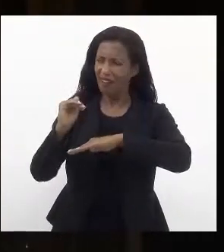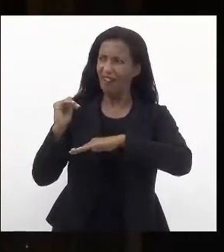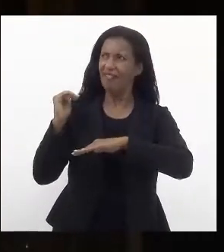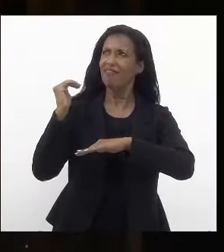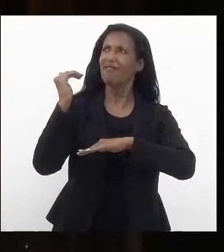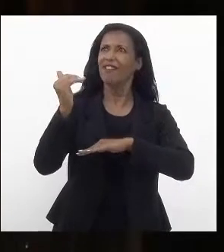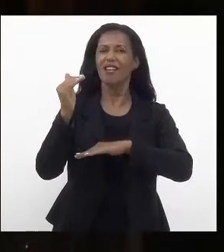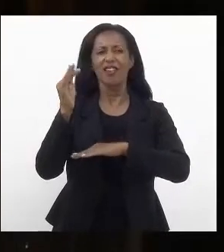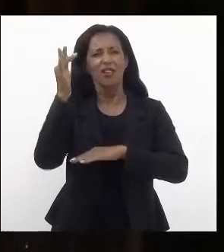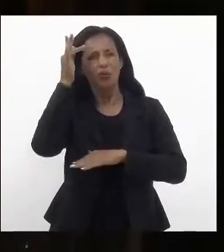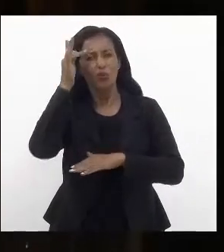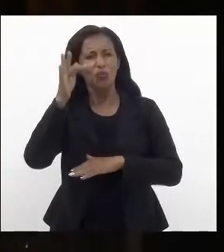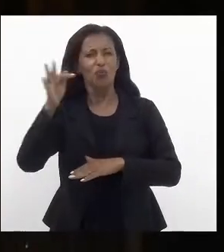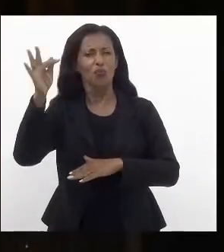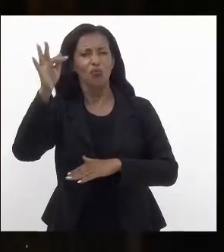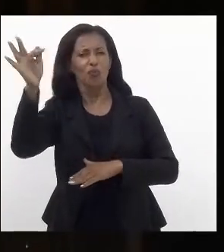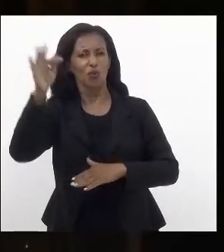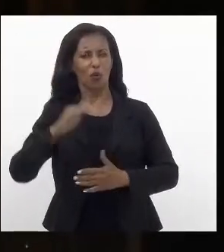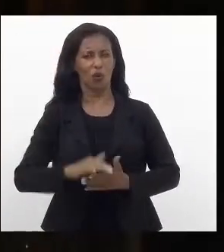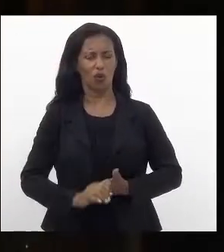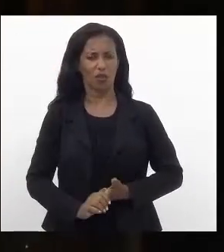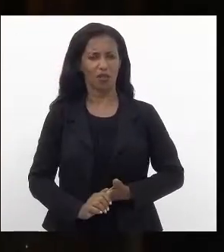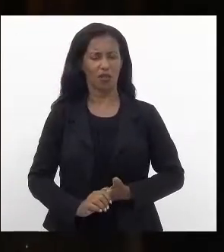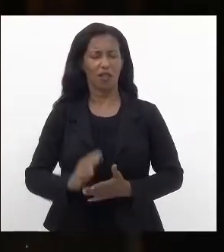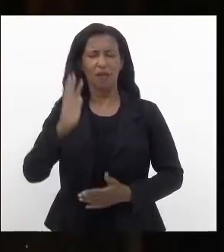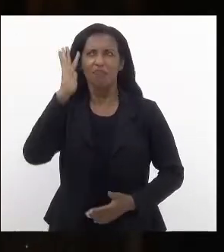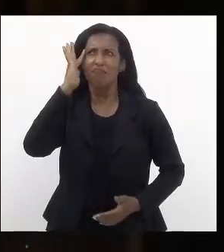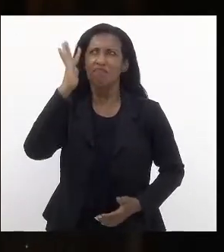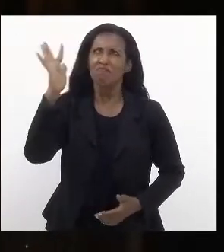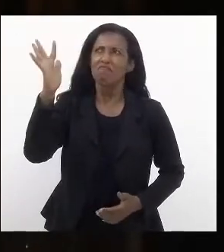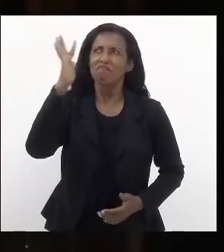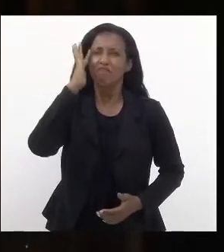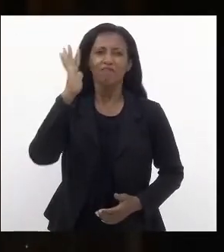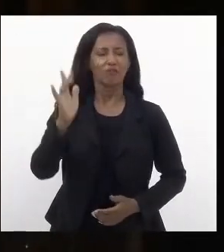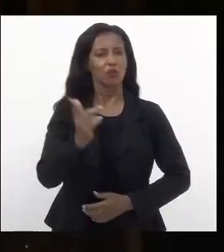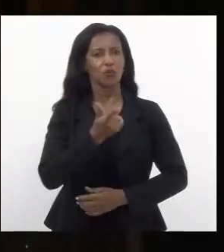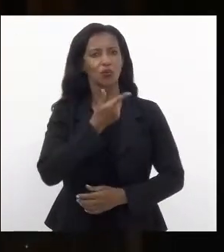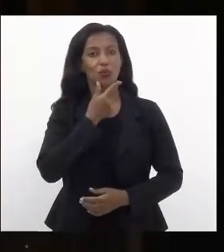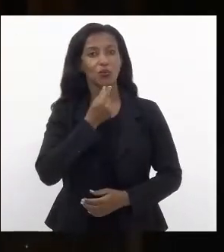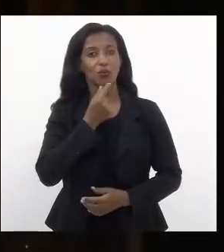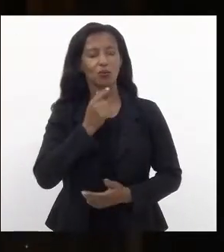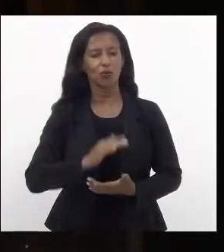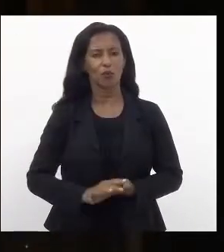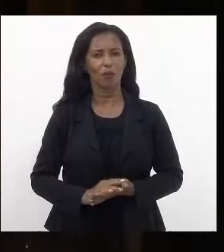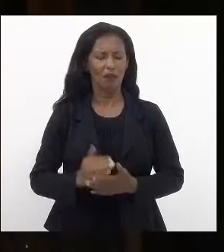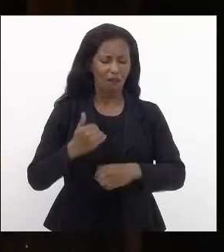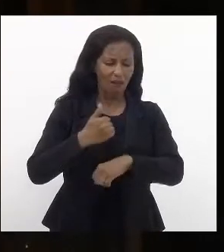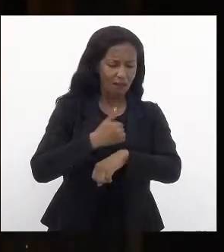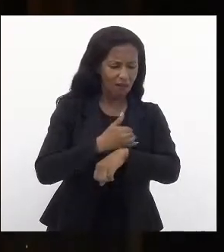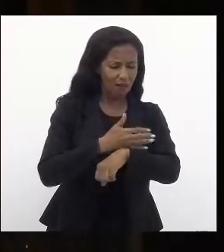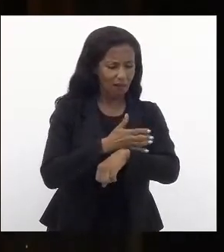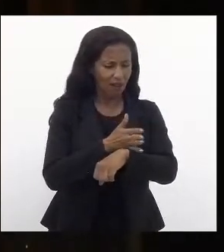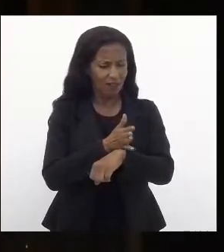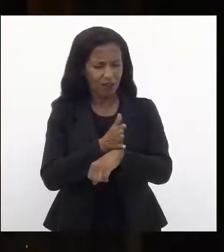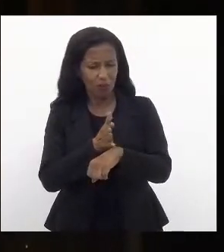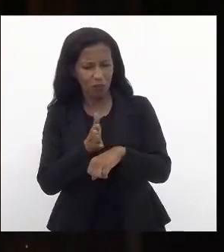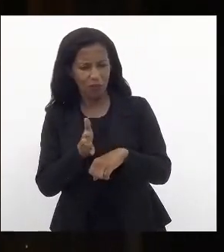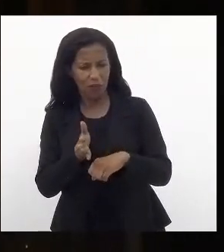horizontes, ele ultrapassa a imaginação do homem. Né? É a cada momento, quando a